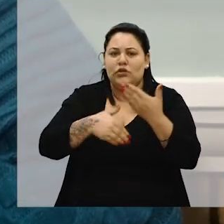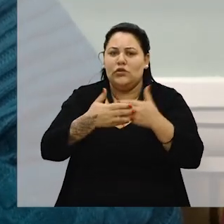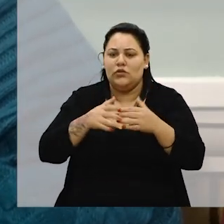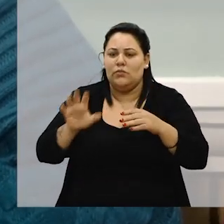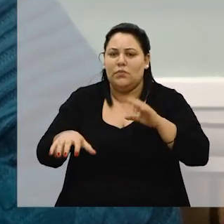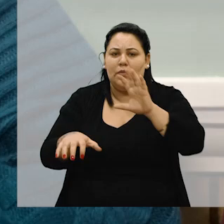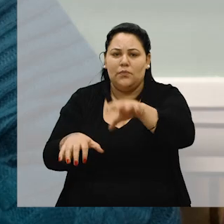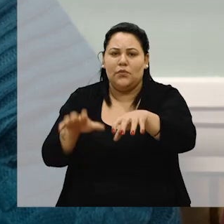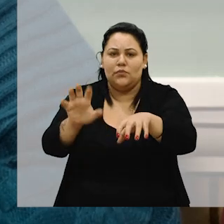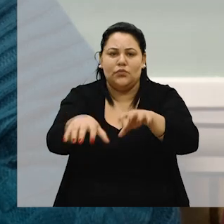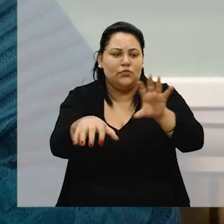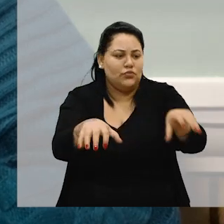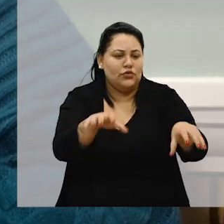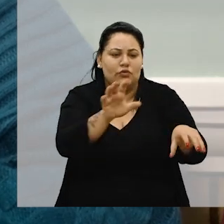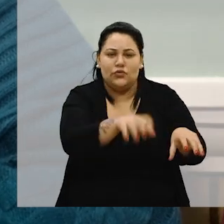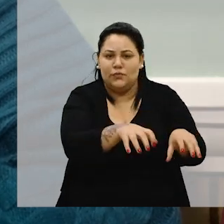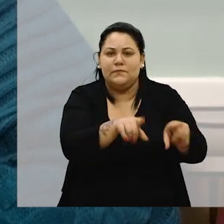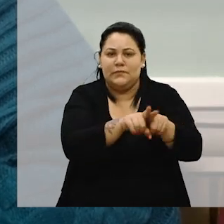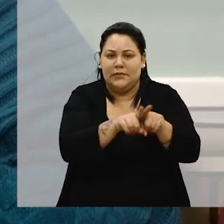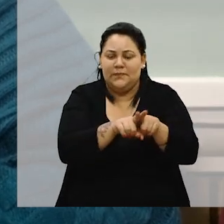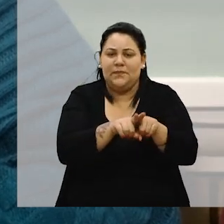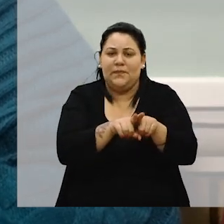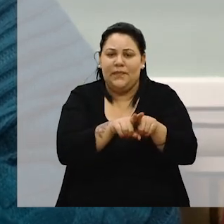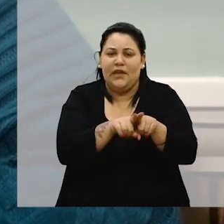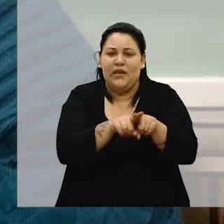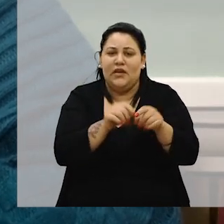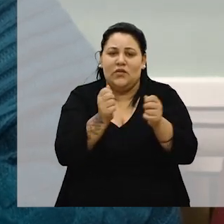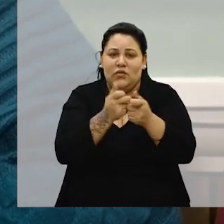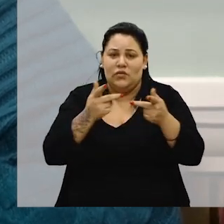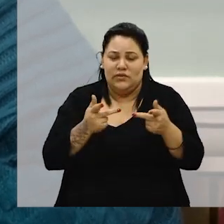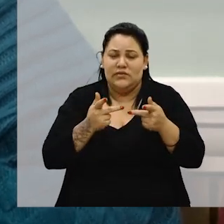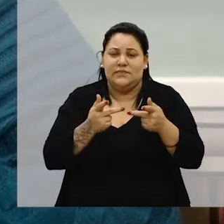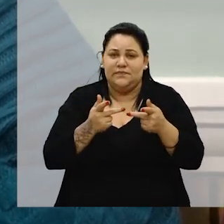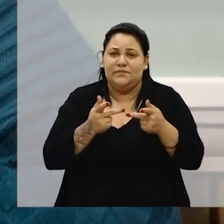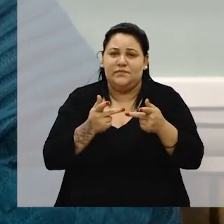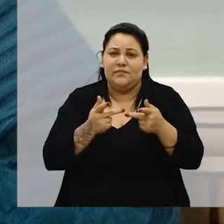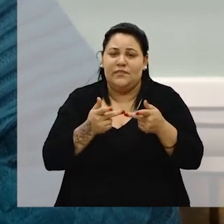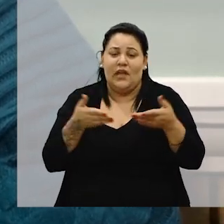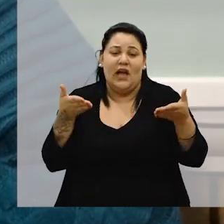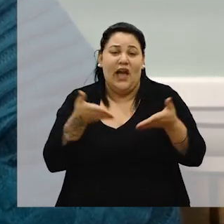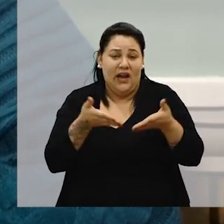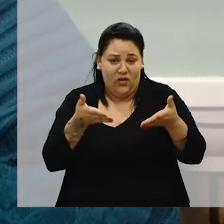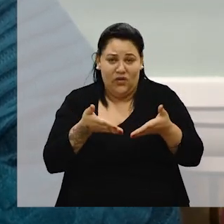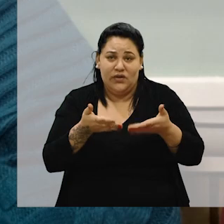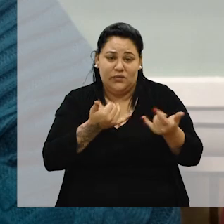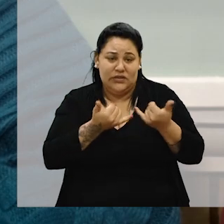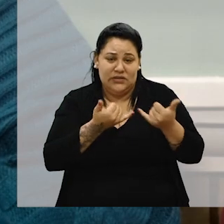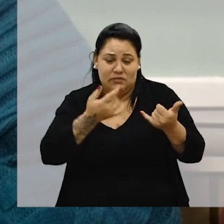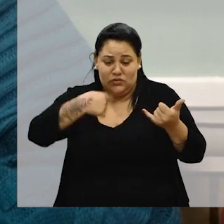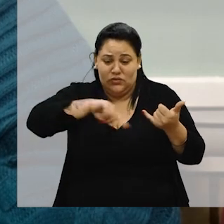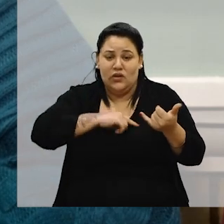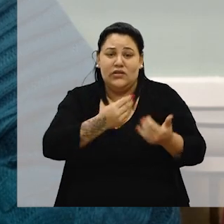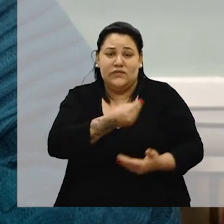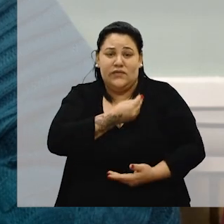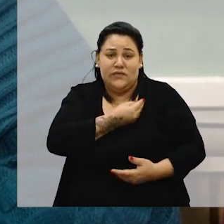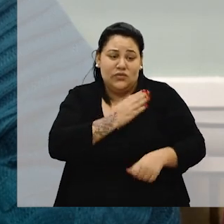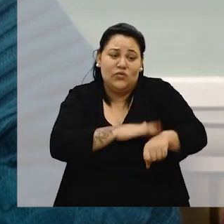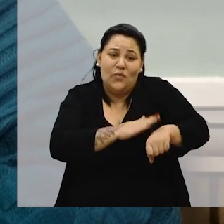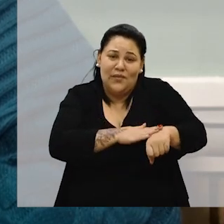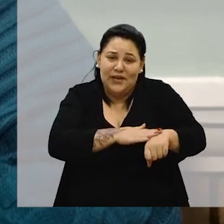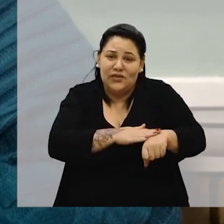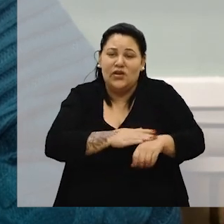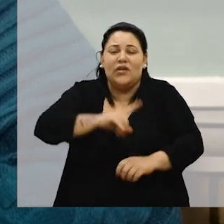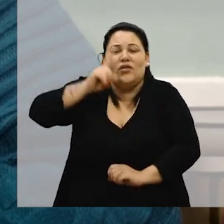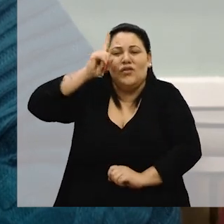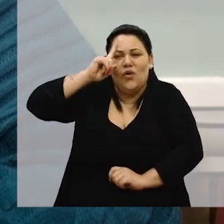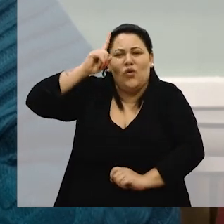setores. O setor literário custou um pouquinho a ter um bom impulso. Agora, nós